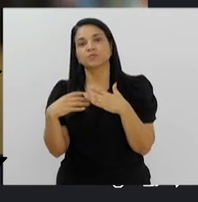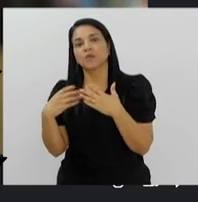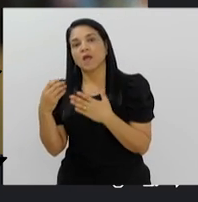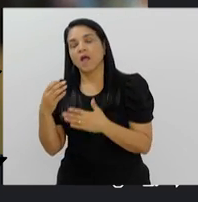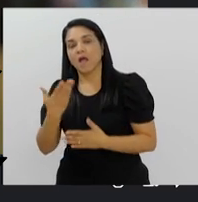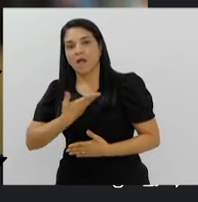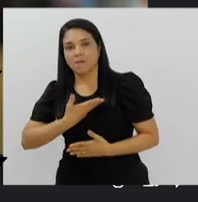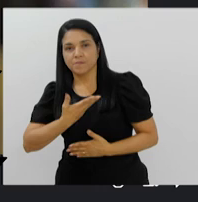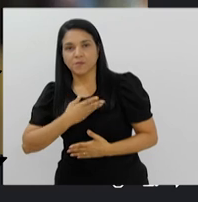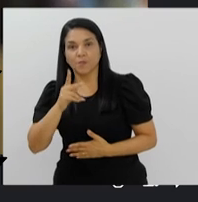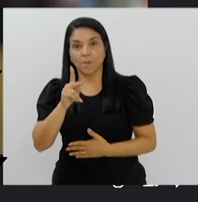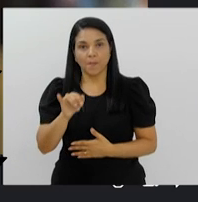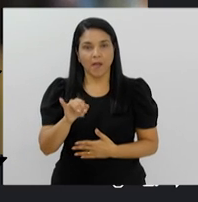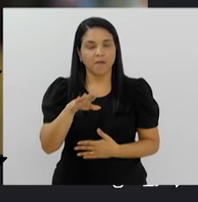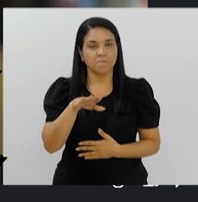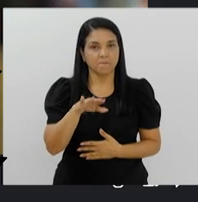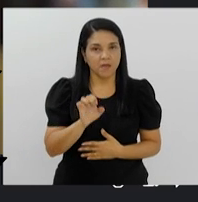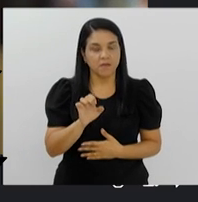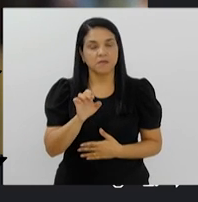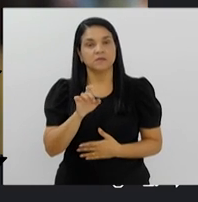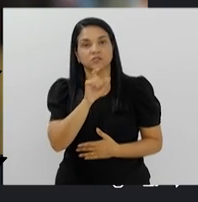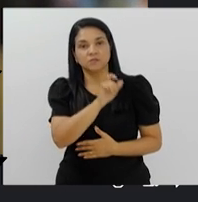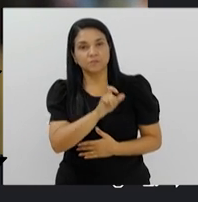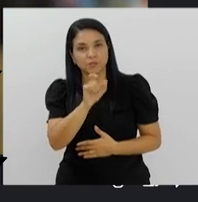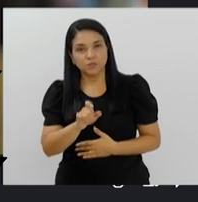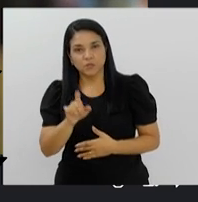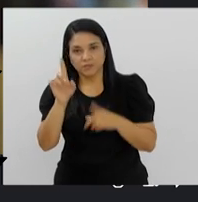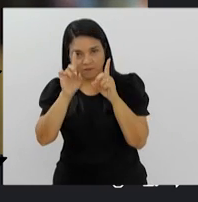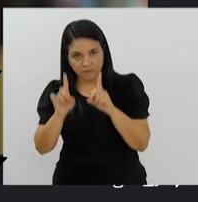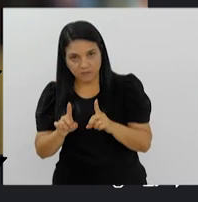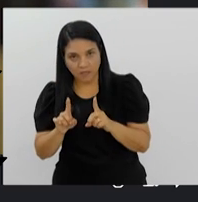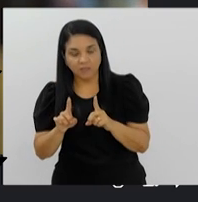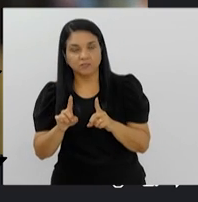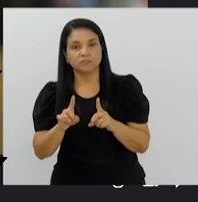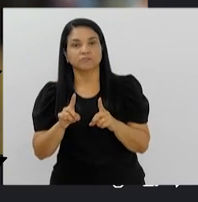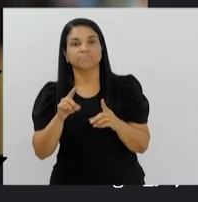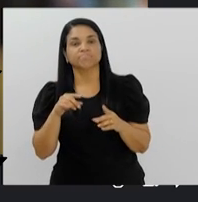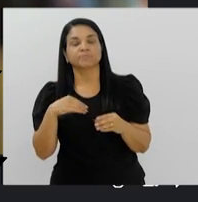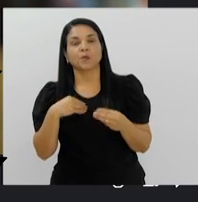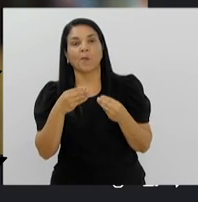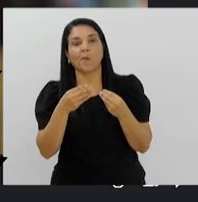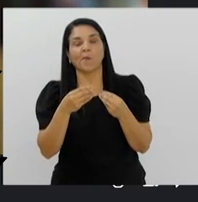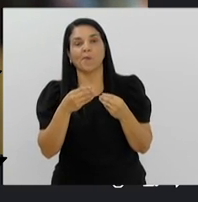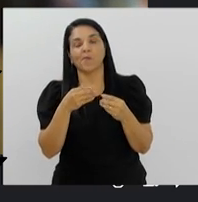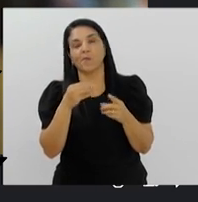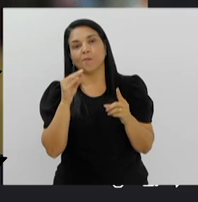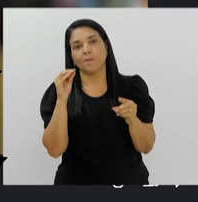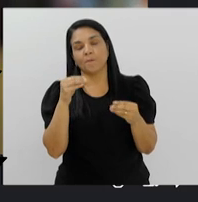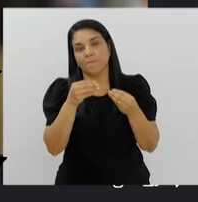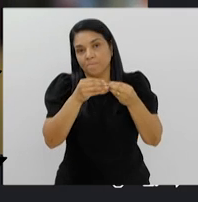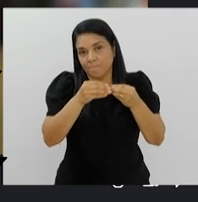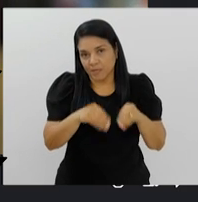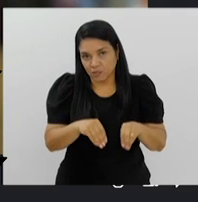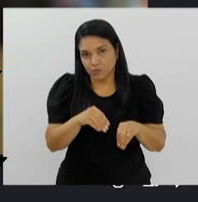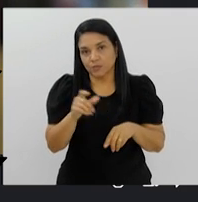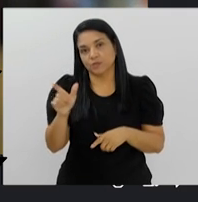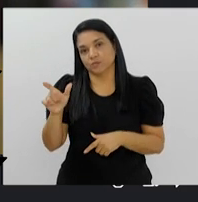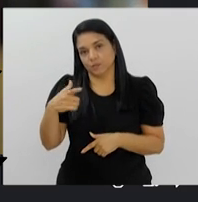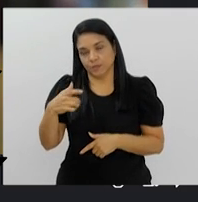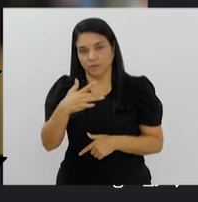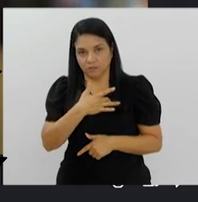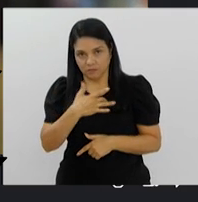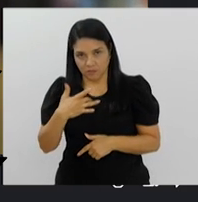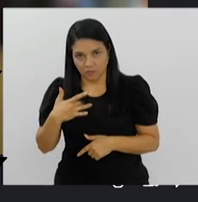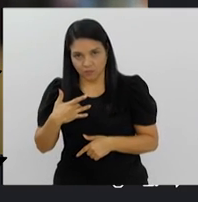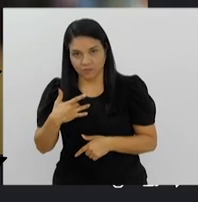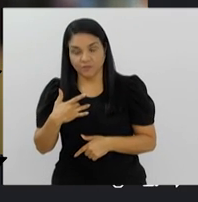amigos de pacientes né as pessoas atingidas por práticas abusivas de empresas de planos de saúde né dizer que